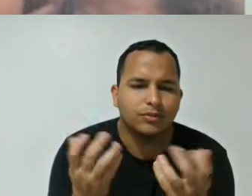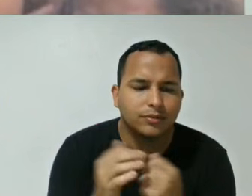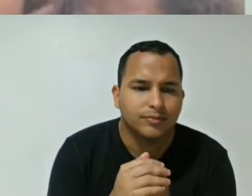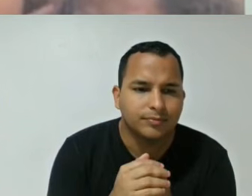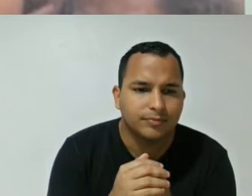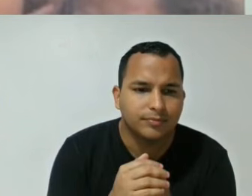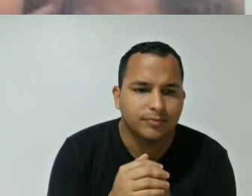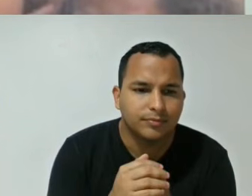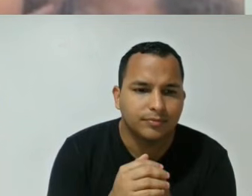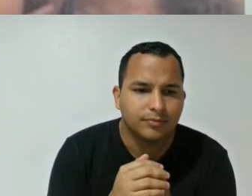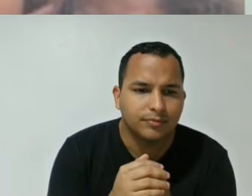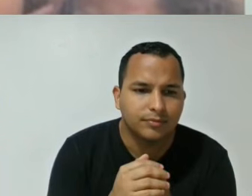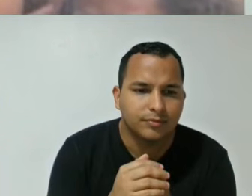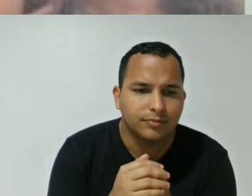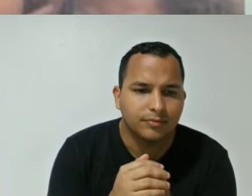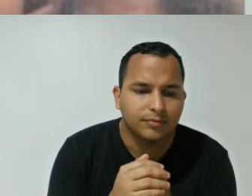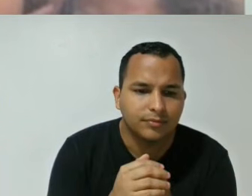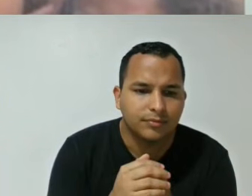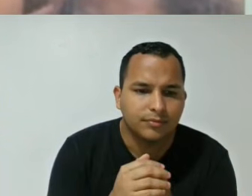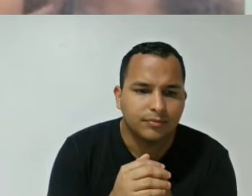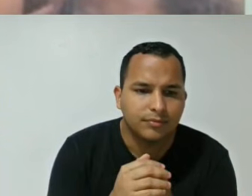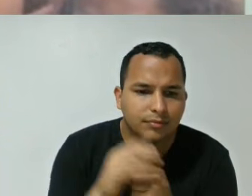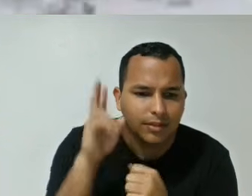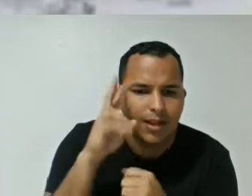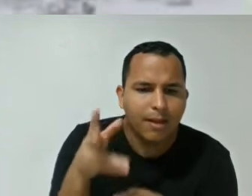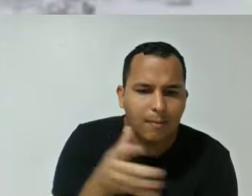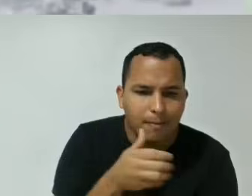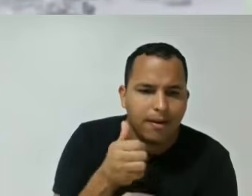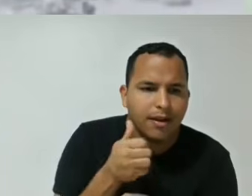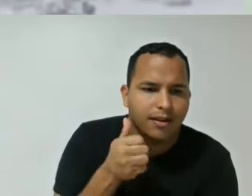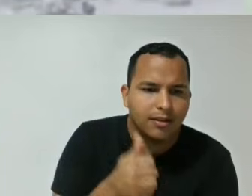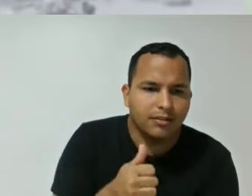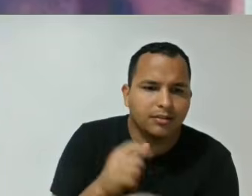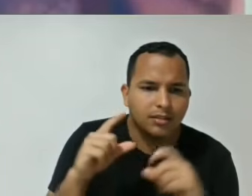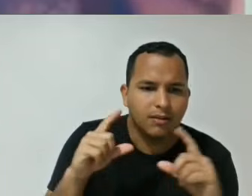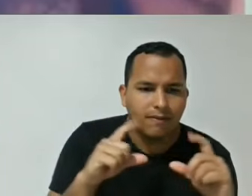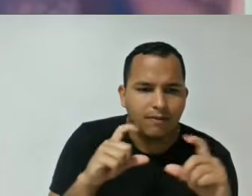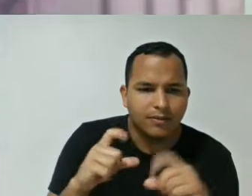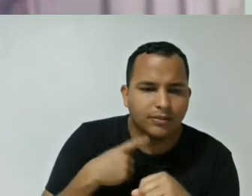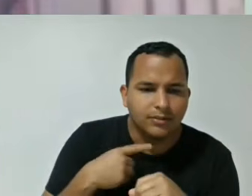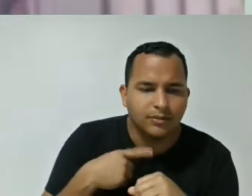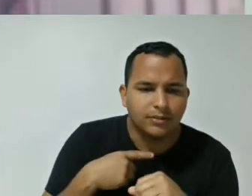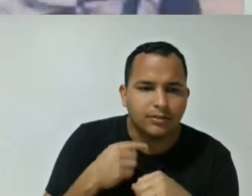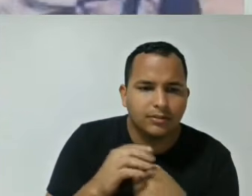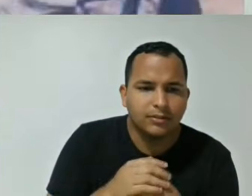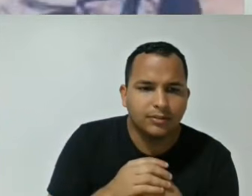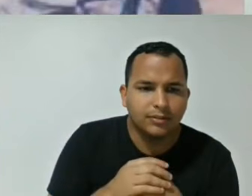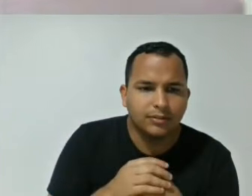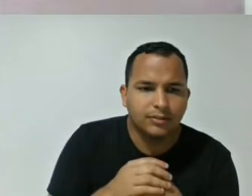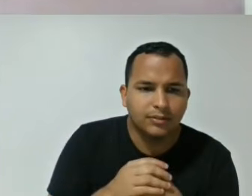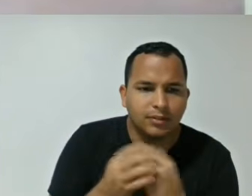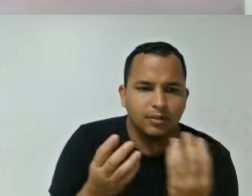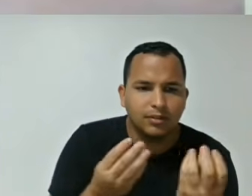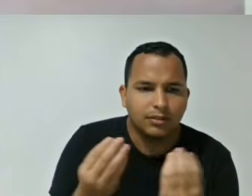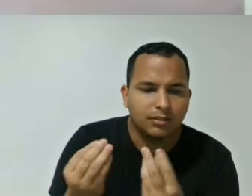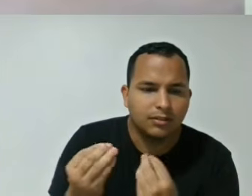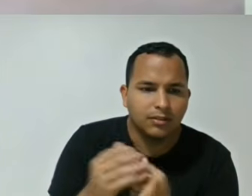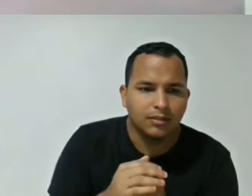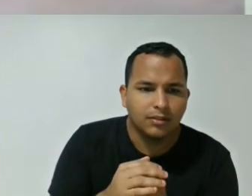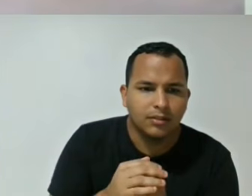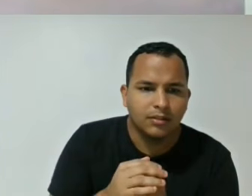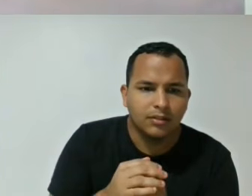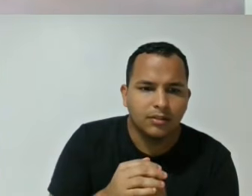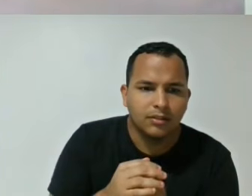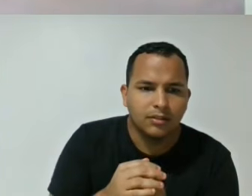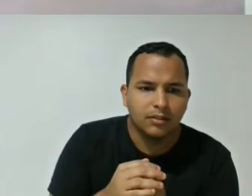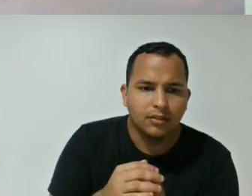fazia um destaque aqui, é a praça. A questão é que a gente tira muita foto do da casa aqui, mas a área que é a